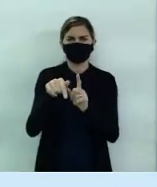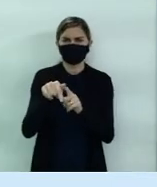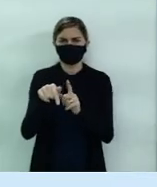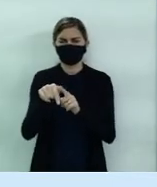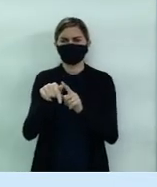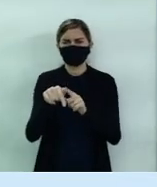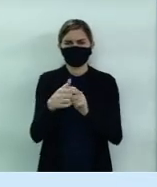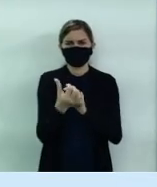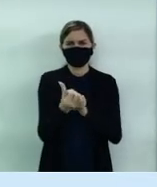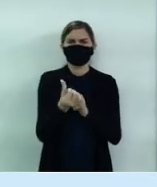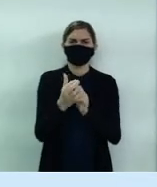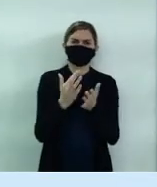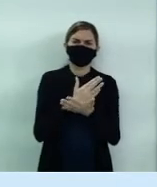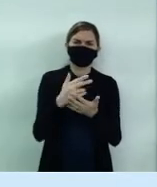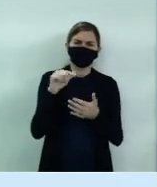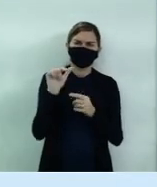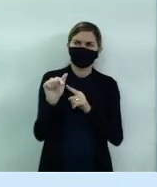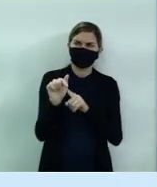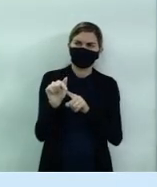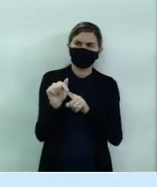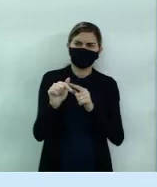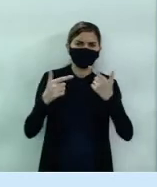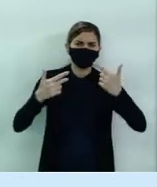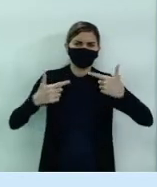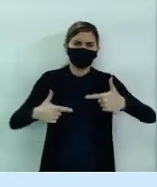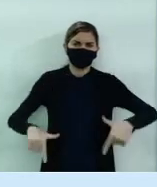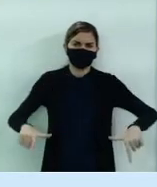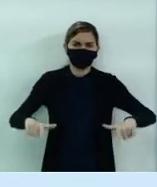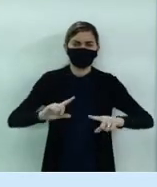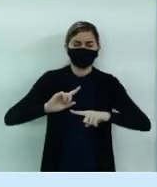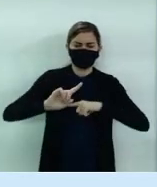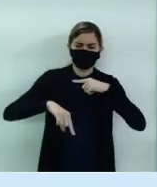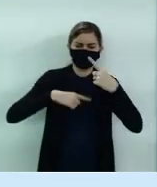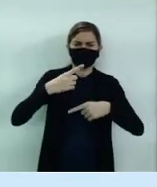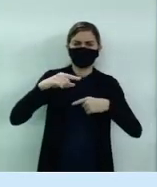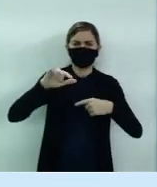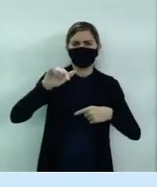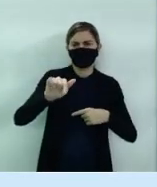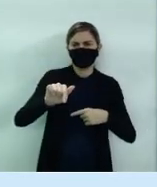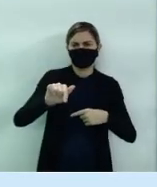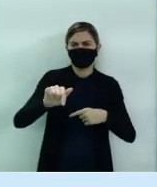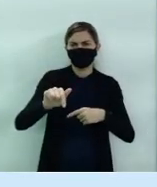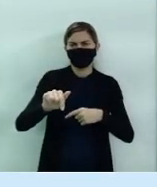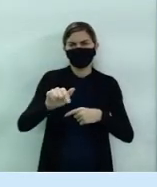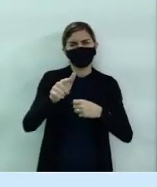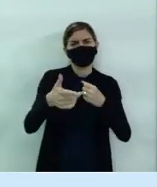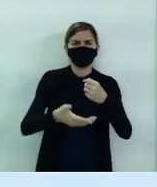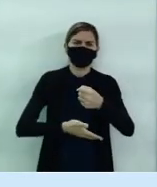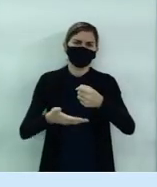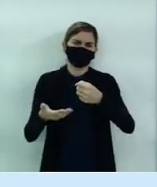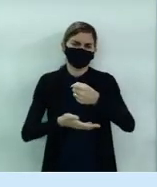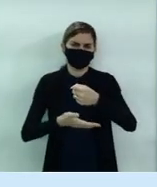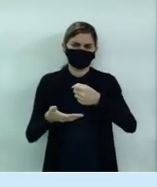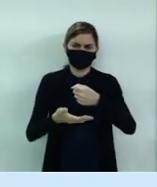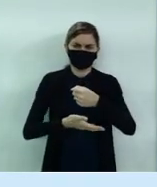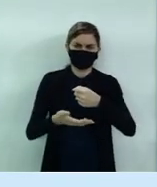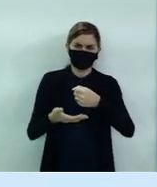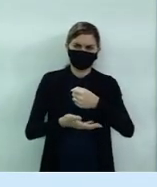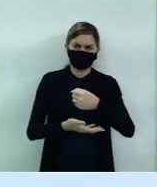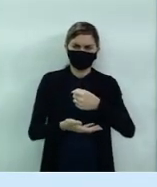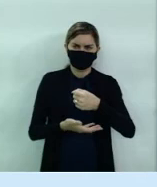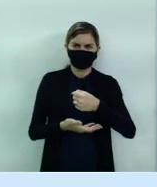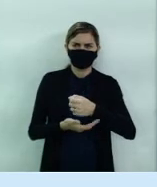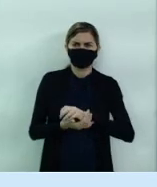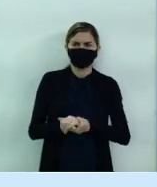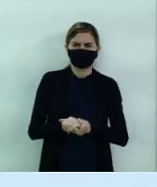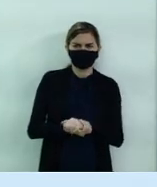até 6, alguma coisa. Quando ele chega a 7, ele fica neutro. Depois de 7, ele vai ficar básico.